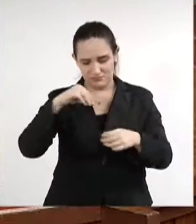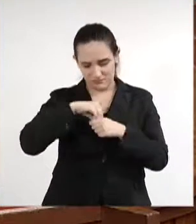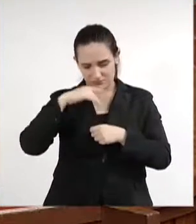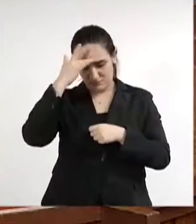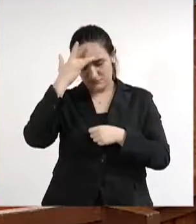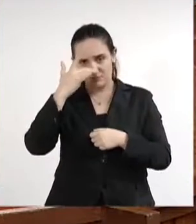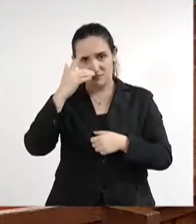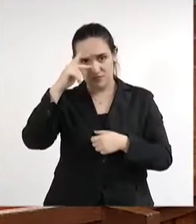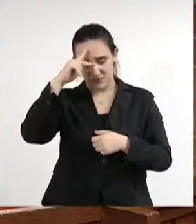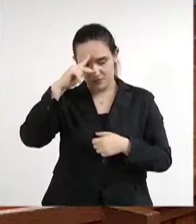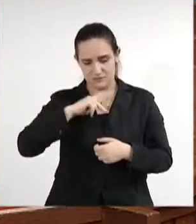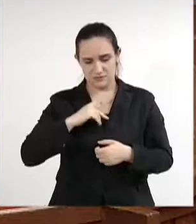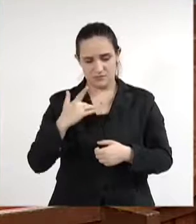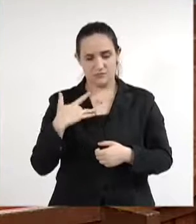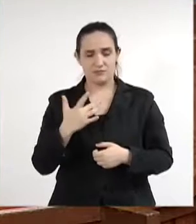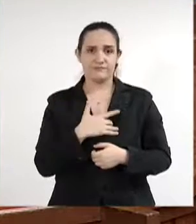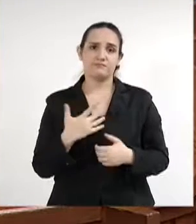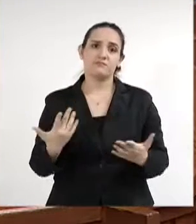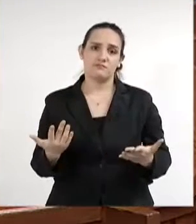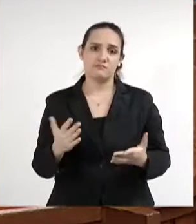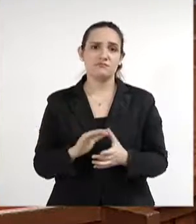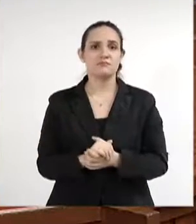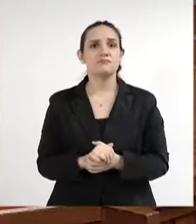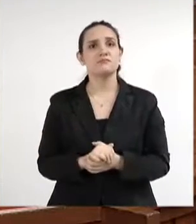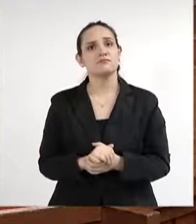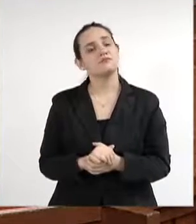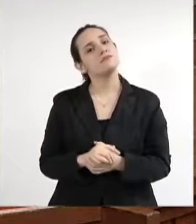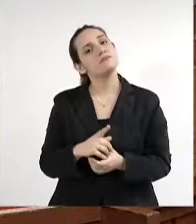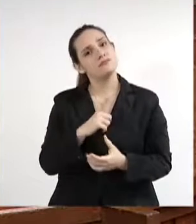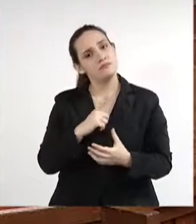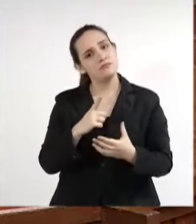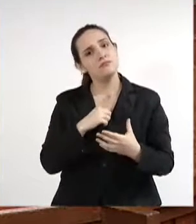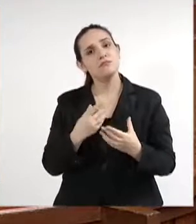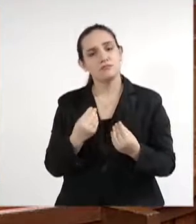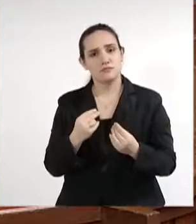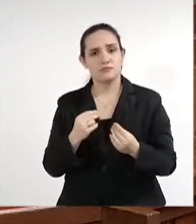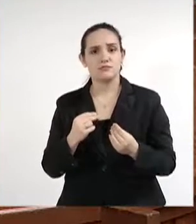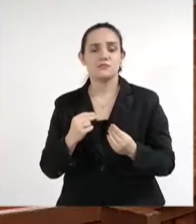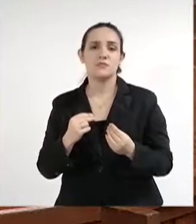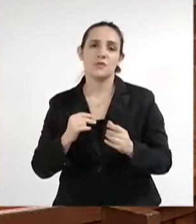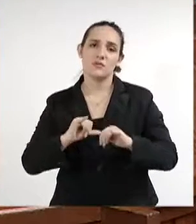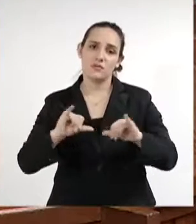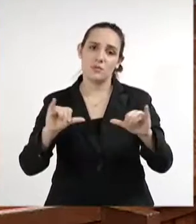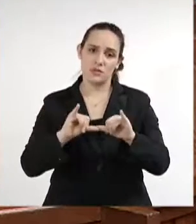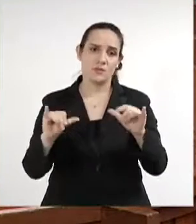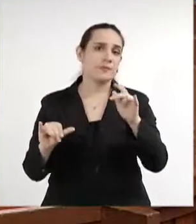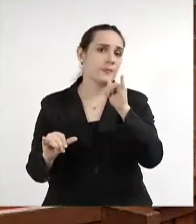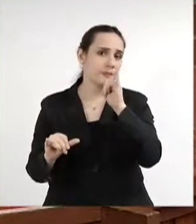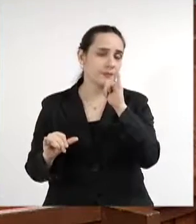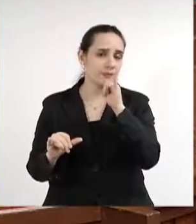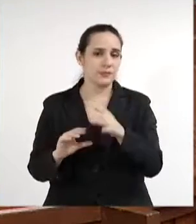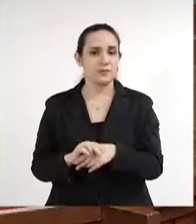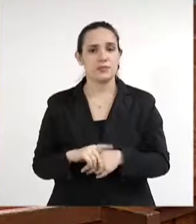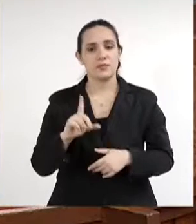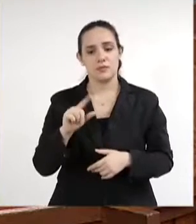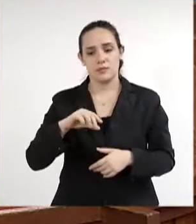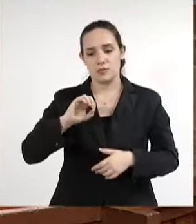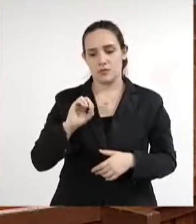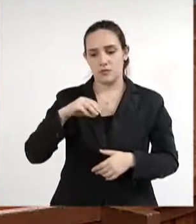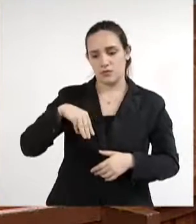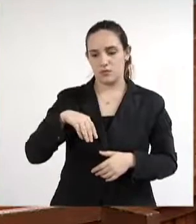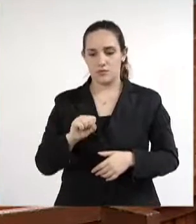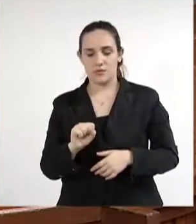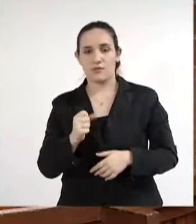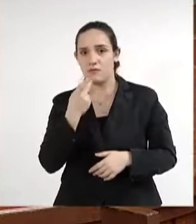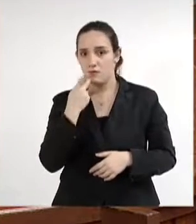mental. Então, vários dados foram divulgados. Por exemplo, a Organização Mundial de Saúde diz